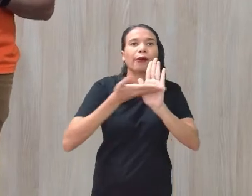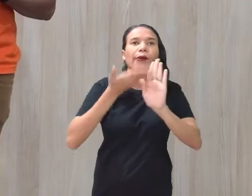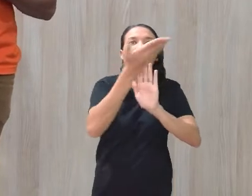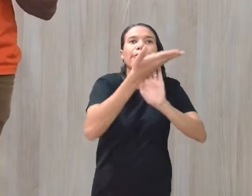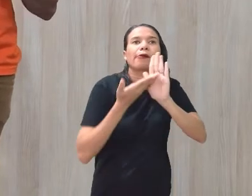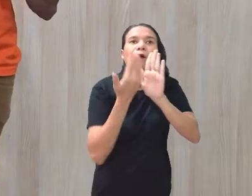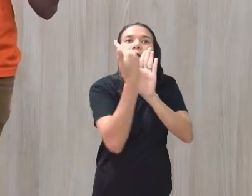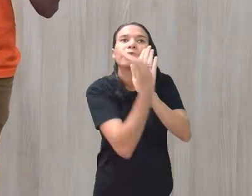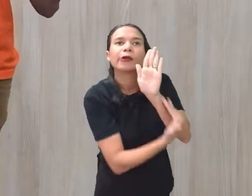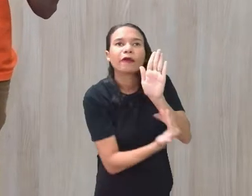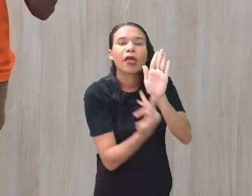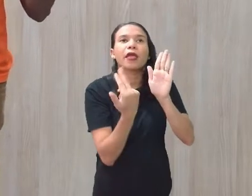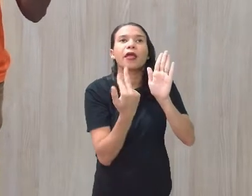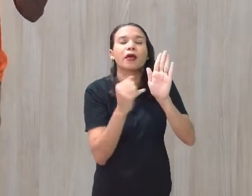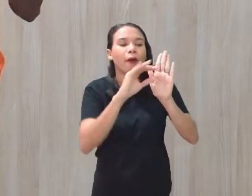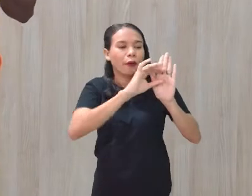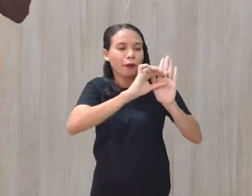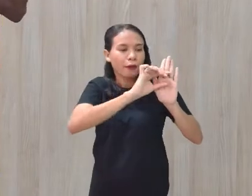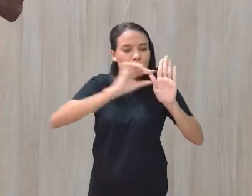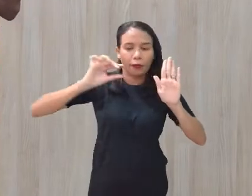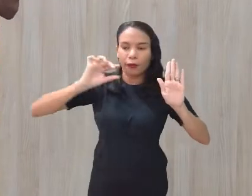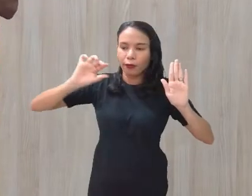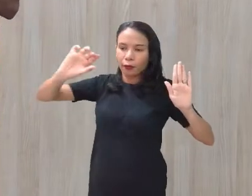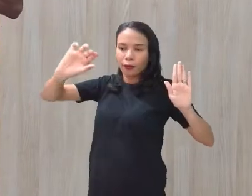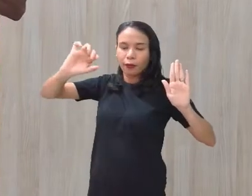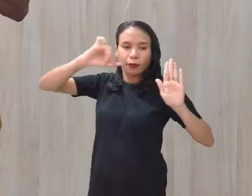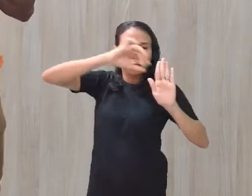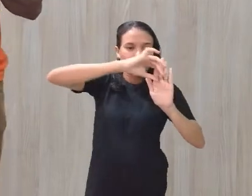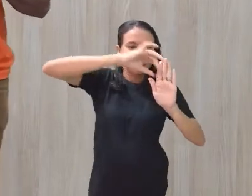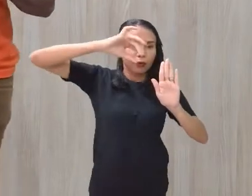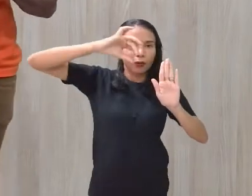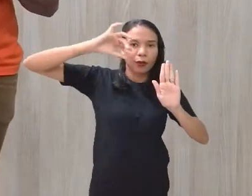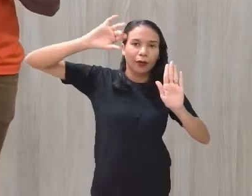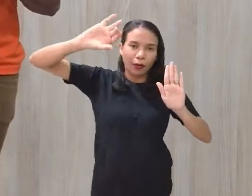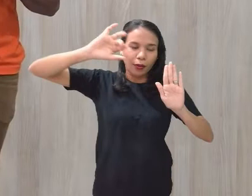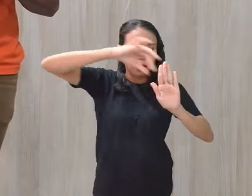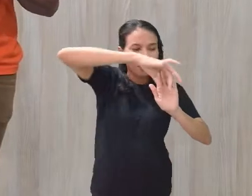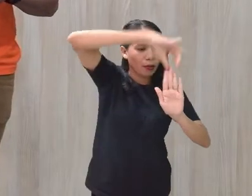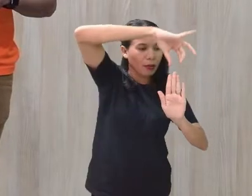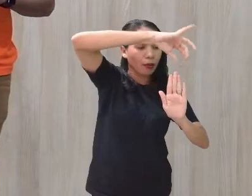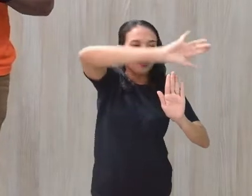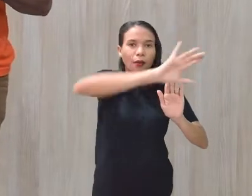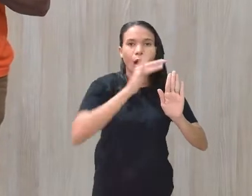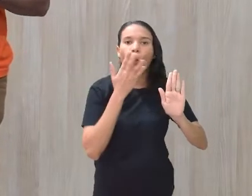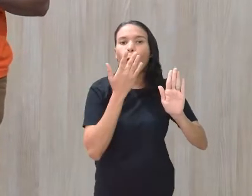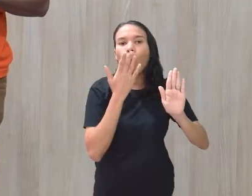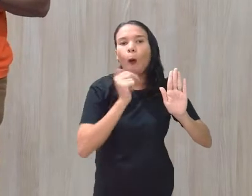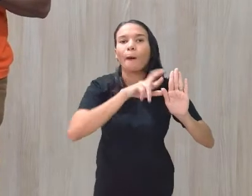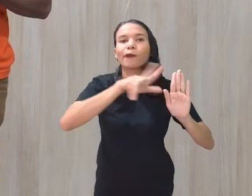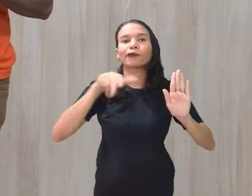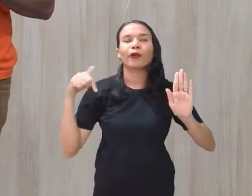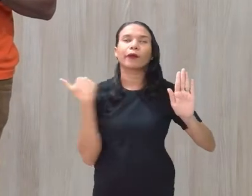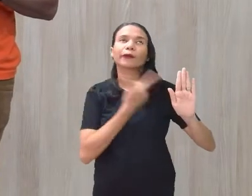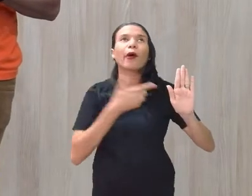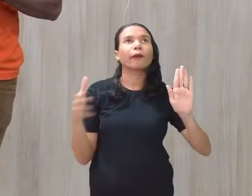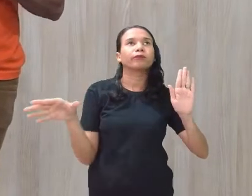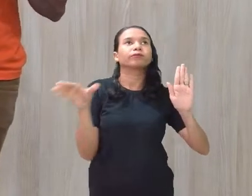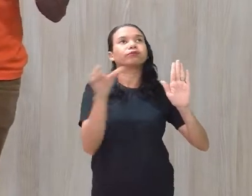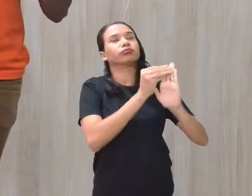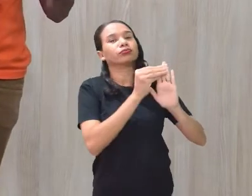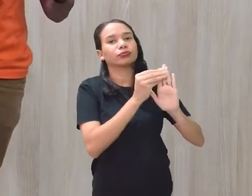que está com alguns pedaços pintados, que a gente vai ter que colocar, que a gente vai ter